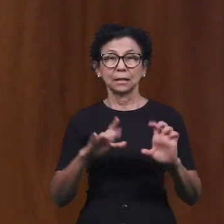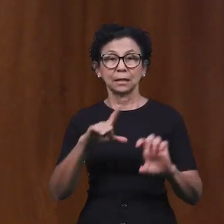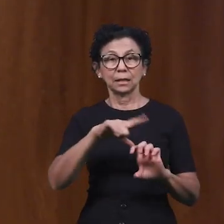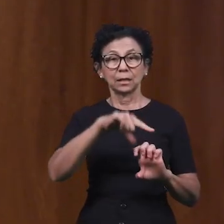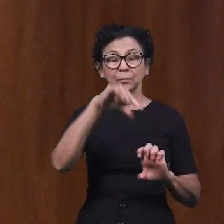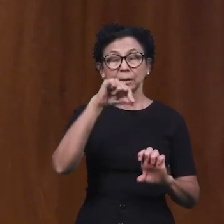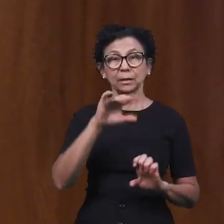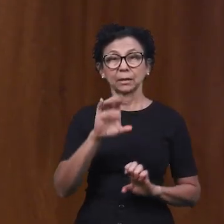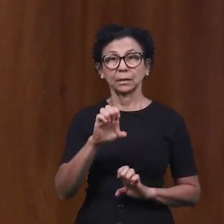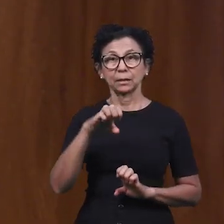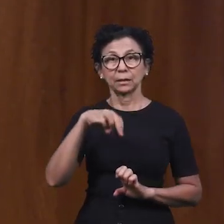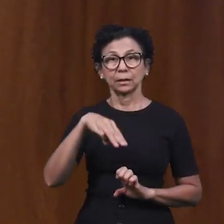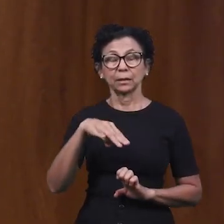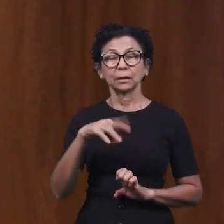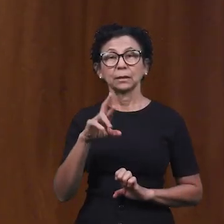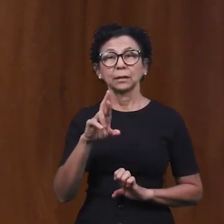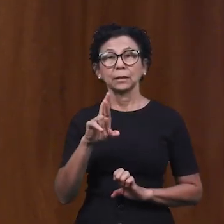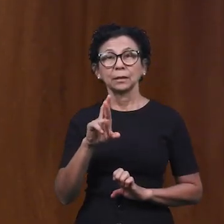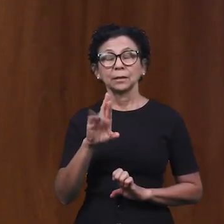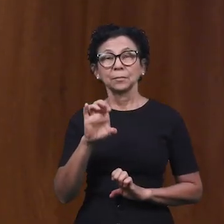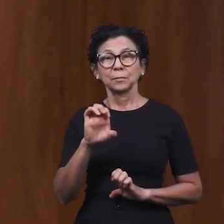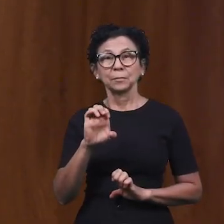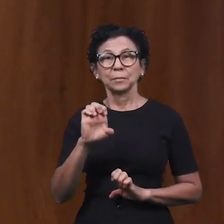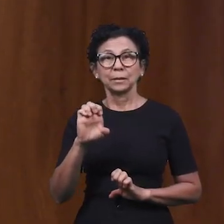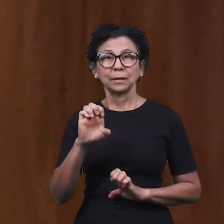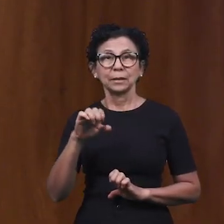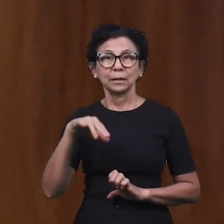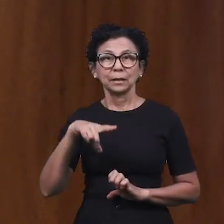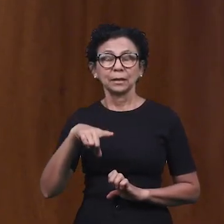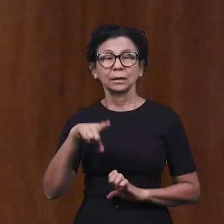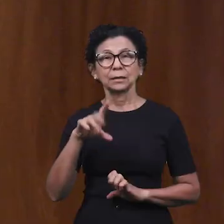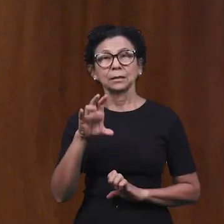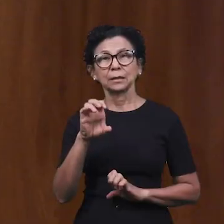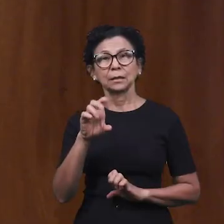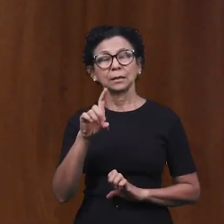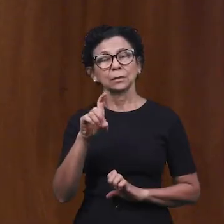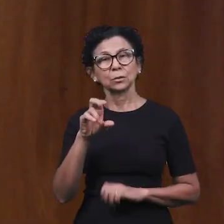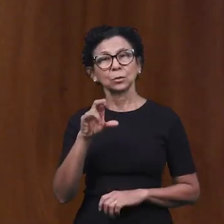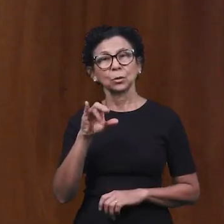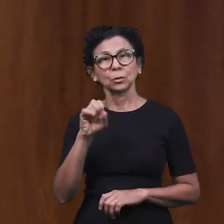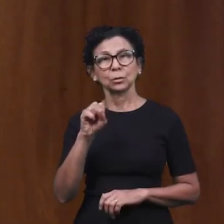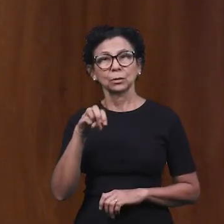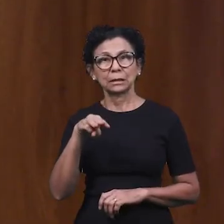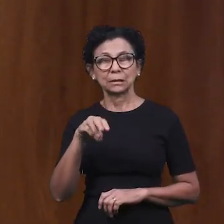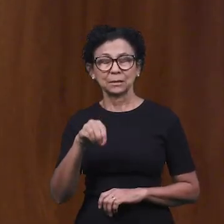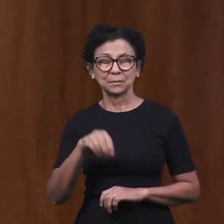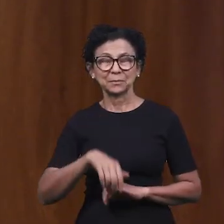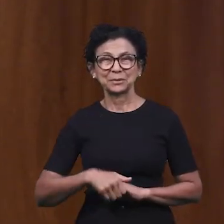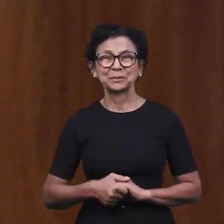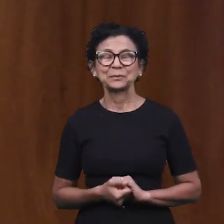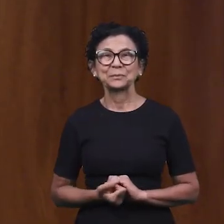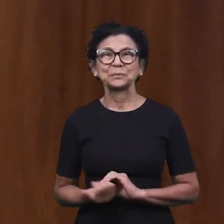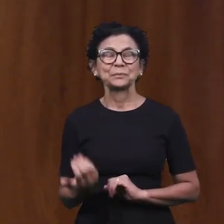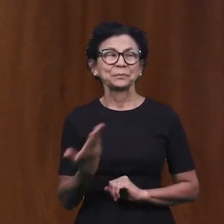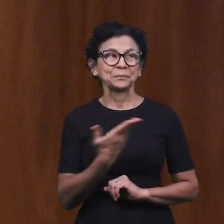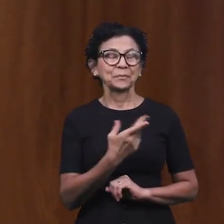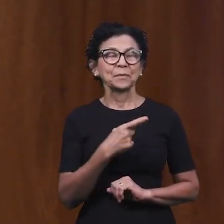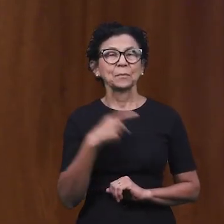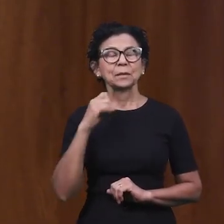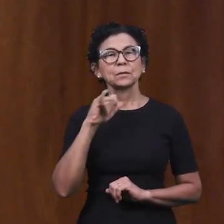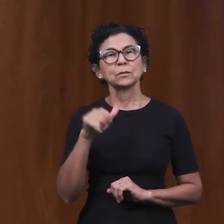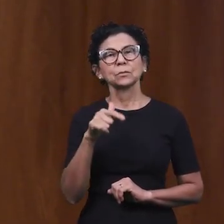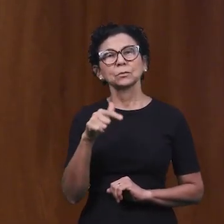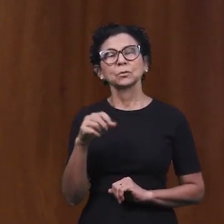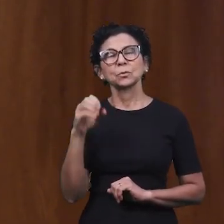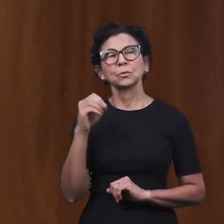empreendedorismo. E para nos ajudar neste tema, com este assunto, sempre a presença aqui do nosso pastor João Carlos Braga. Seja